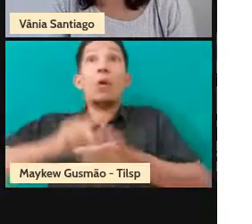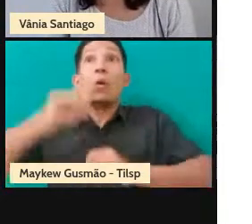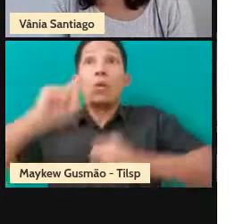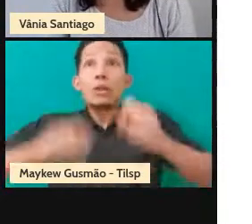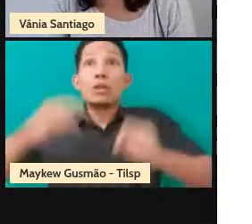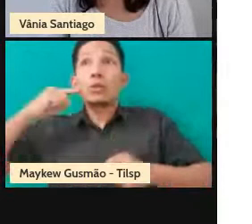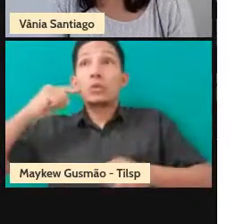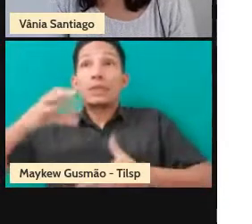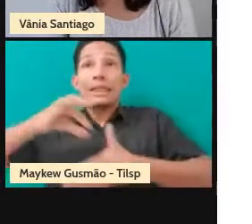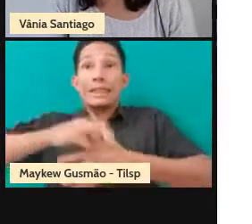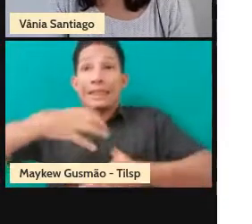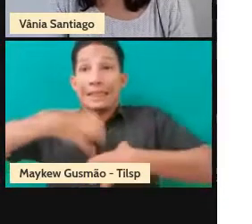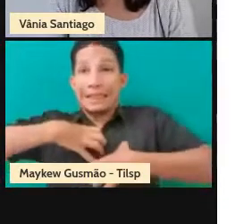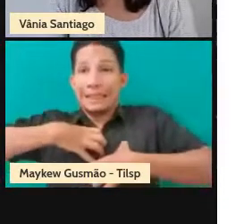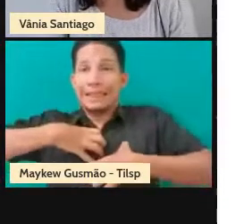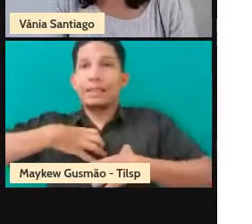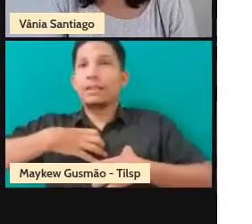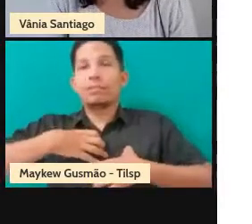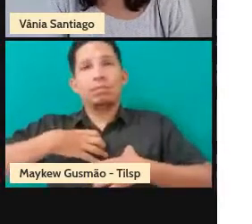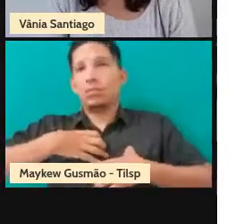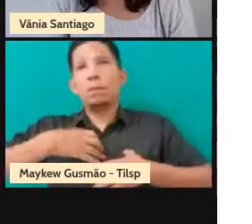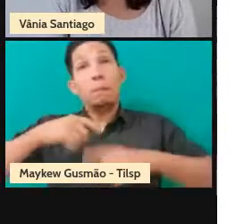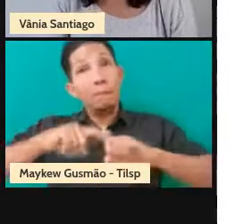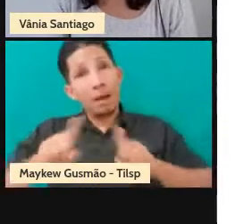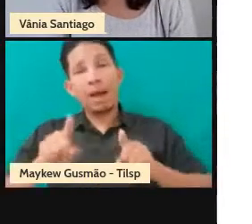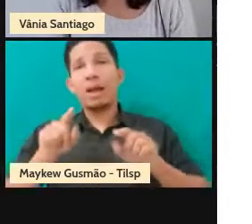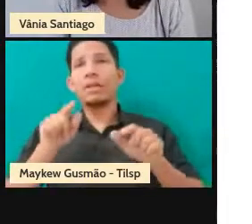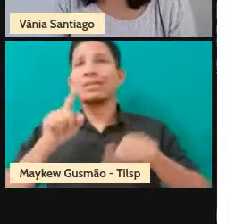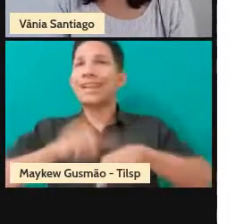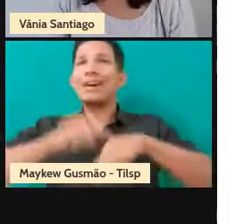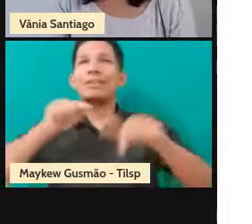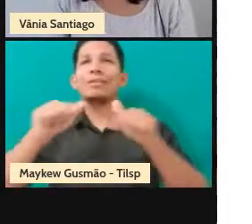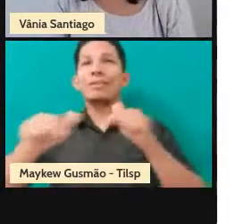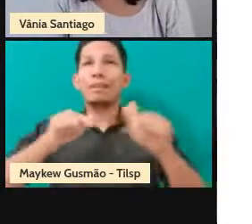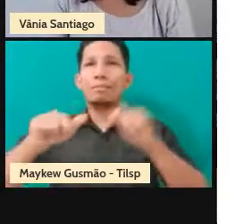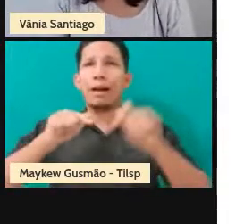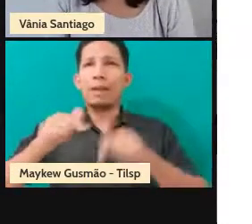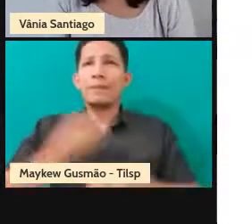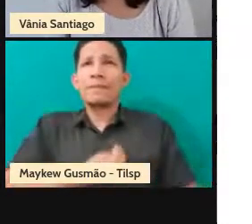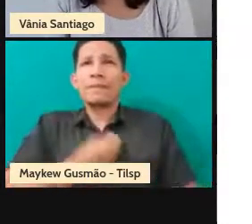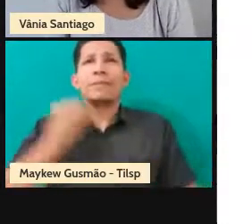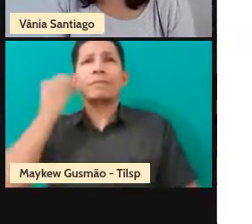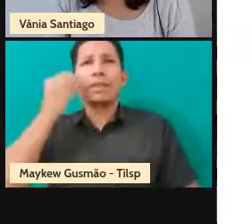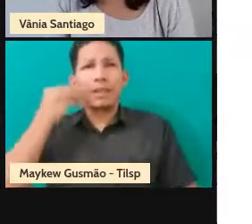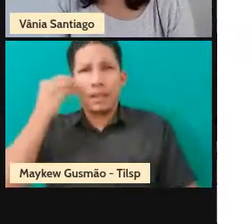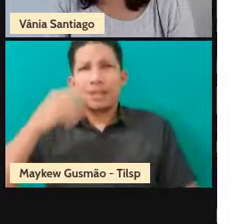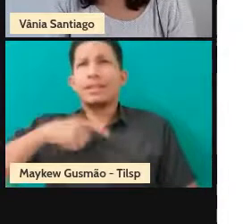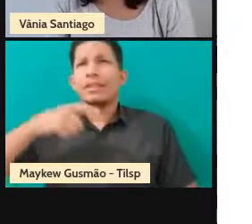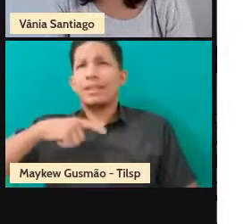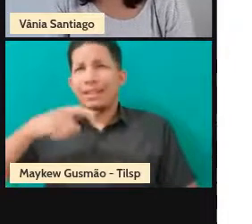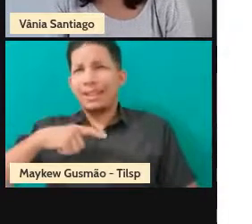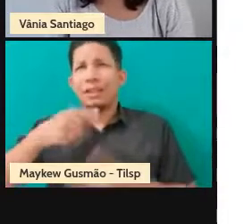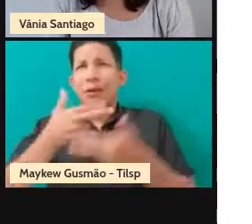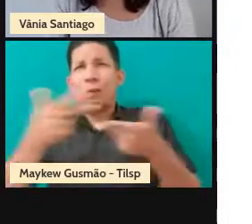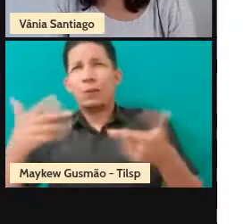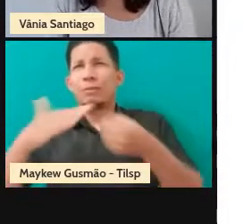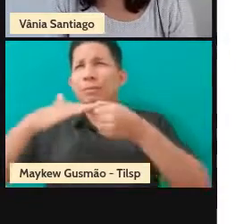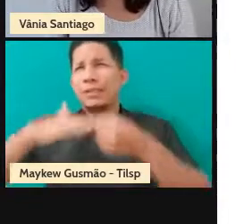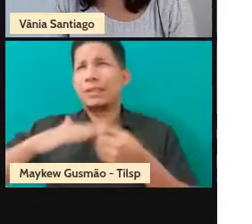durante a sua atuação, ele vivencia muitas das situações de opressão e muitas das situações de